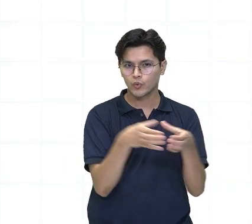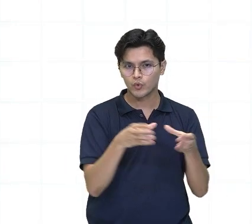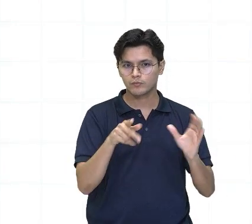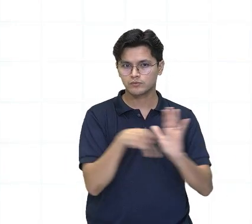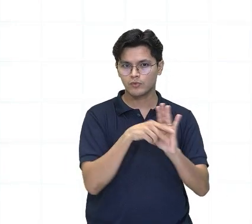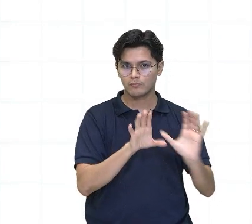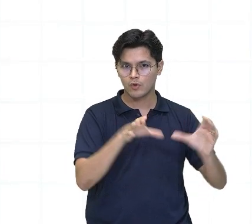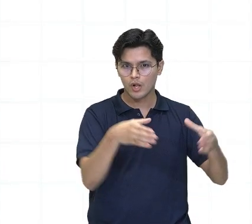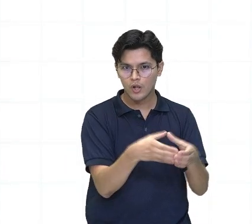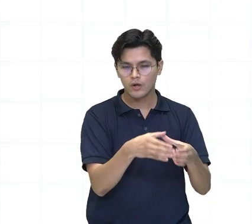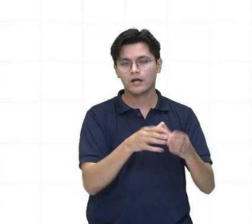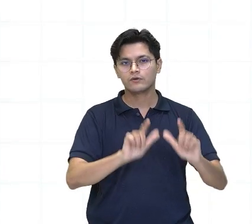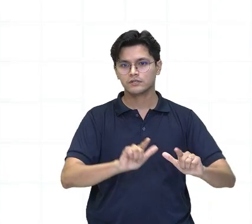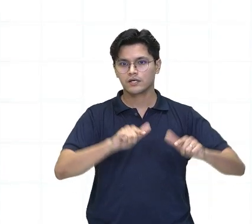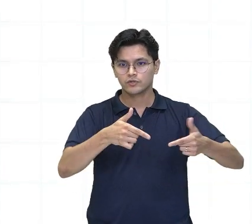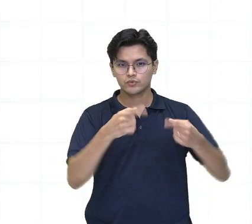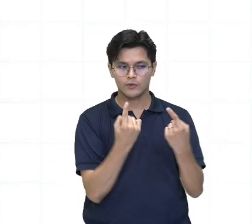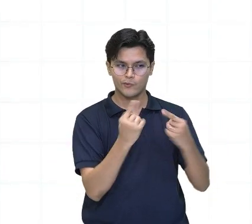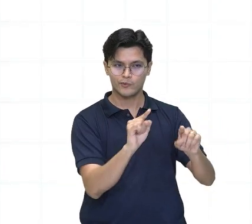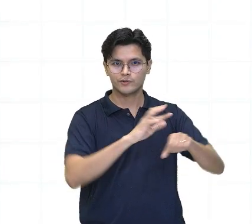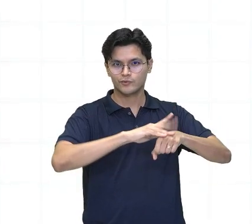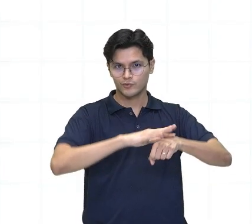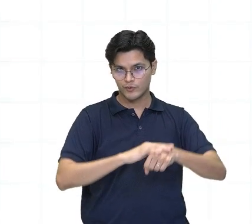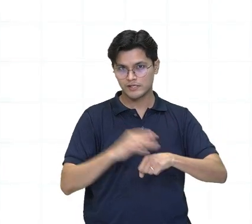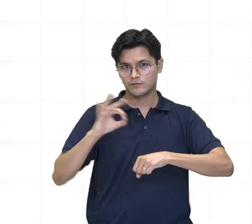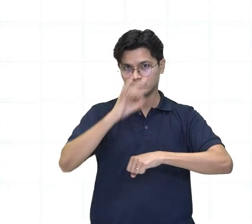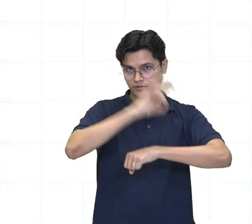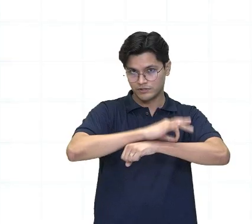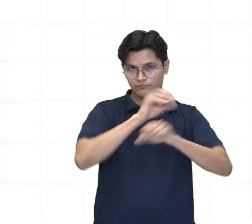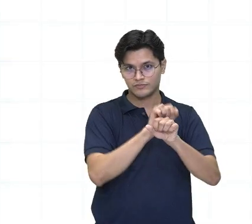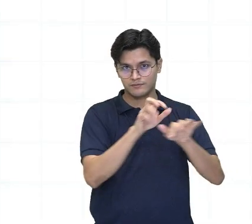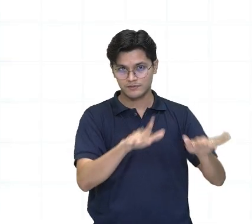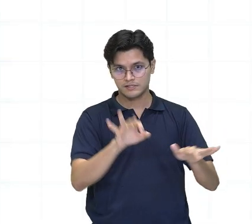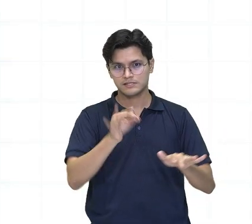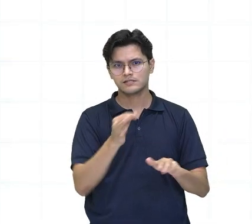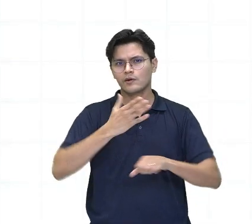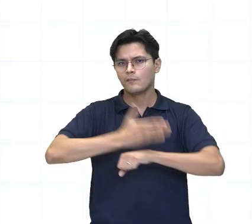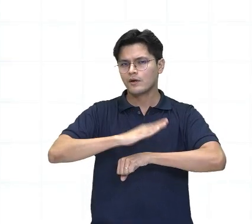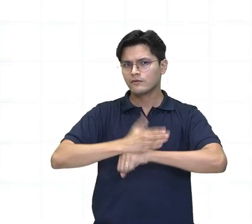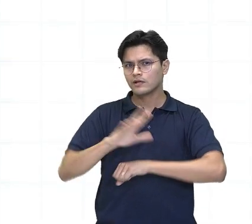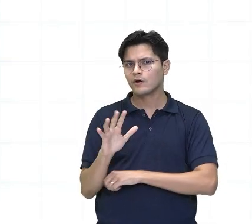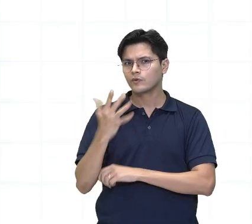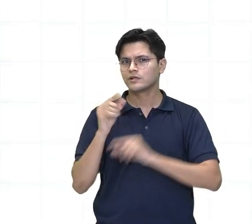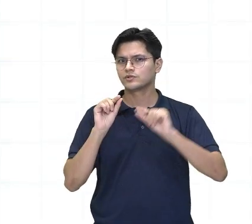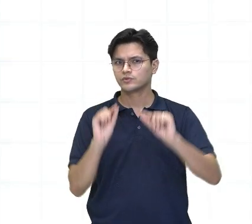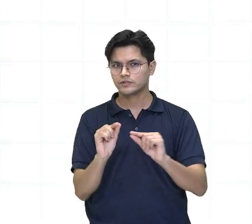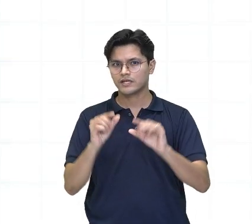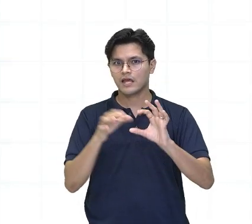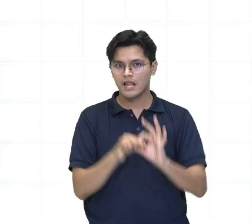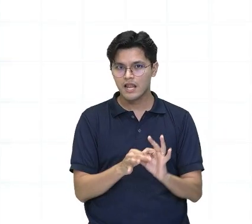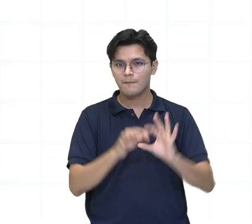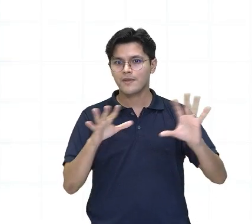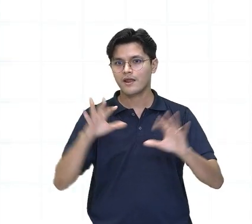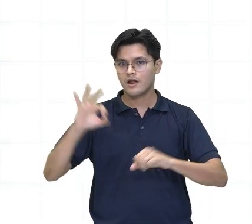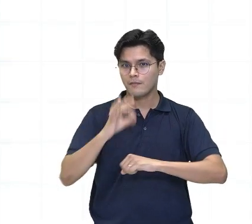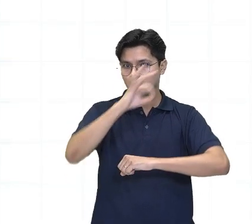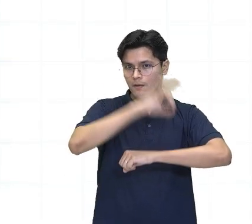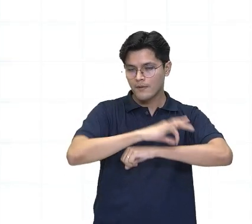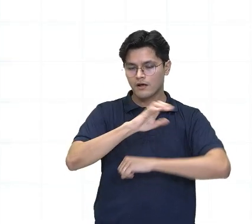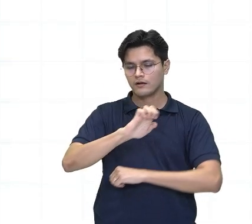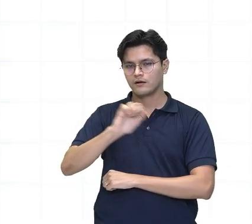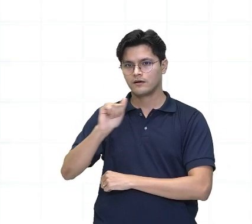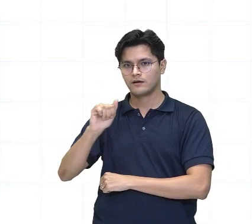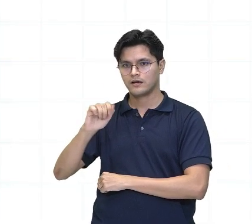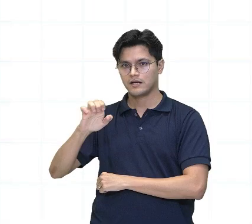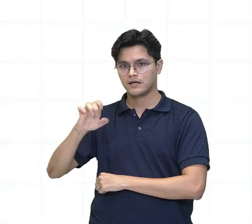transmitidas por mosquitos. Na prática, o que acontece é que são liberados Aedes aegypti contaminados com Wolbachia no